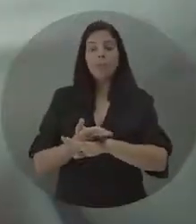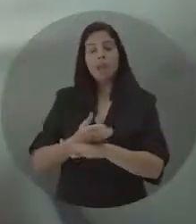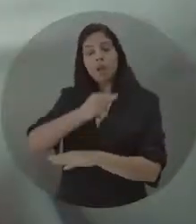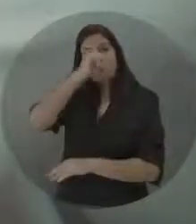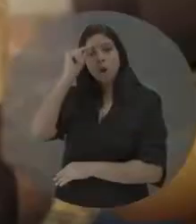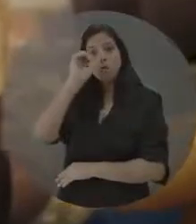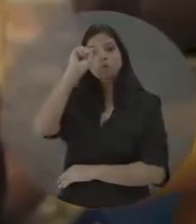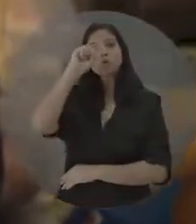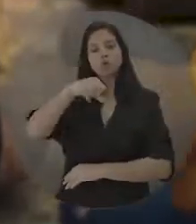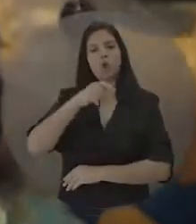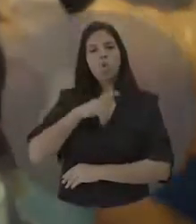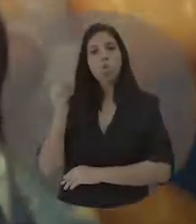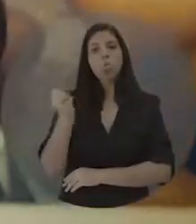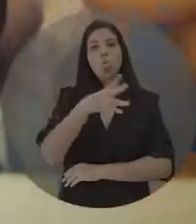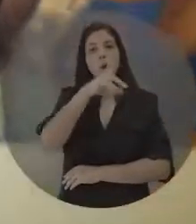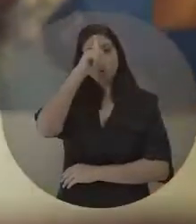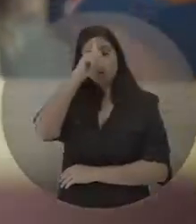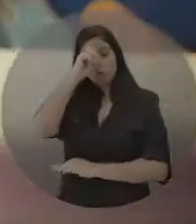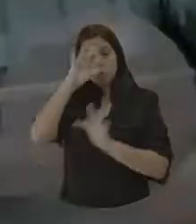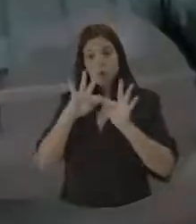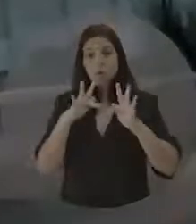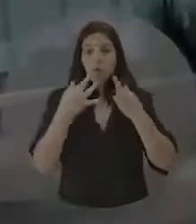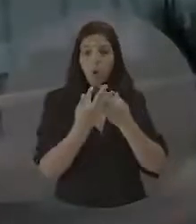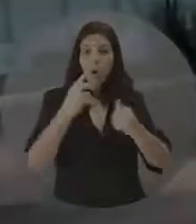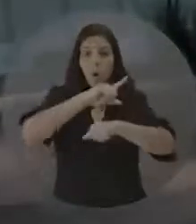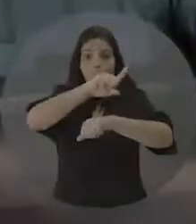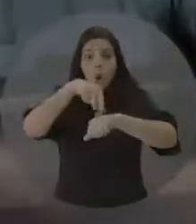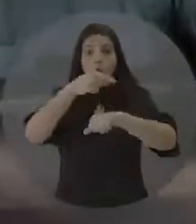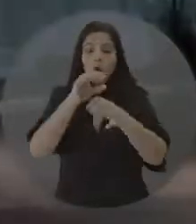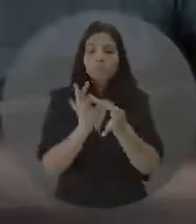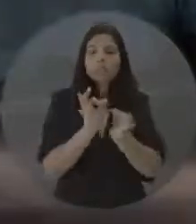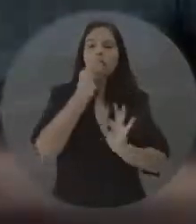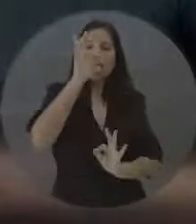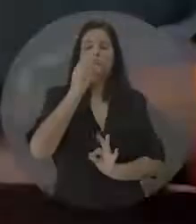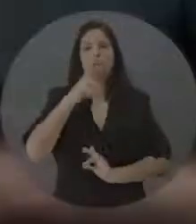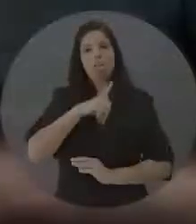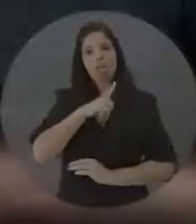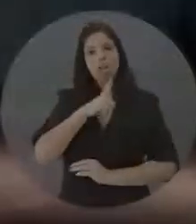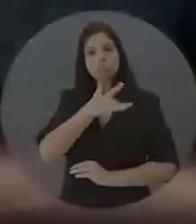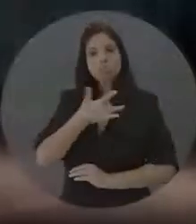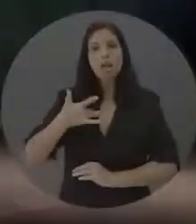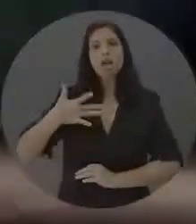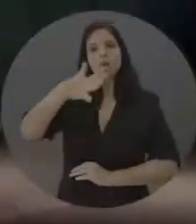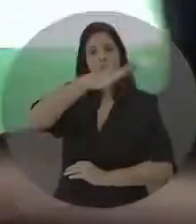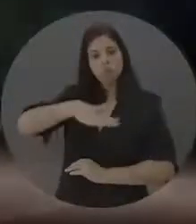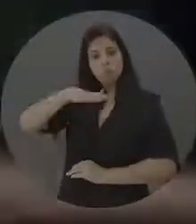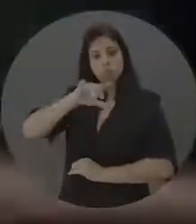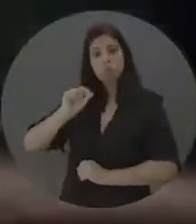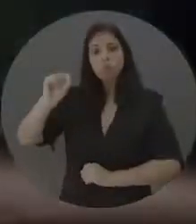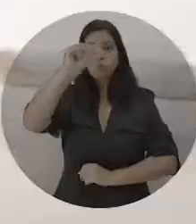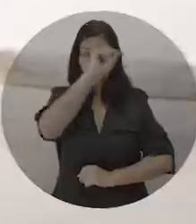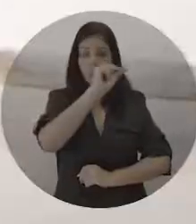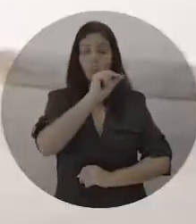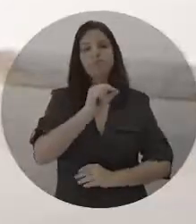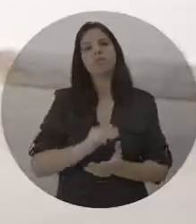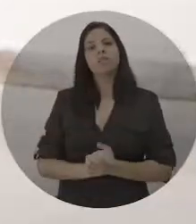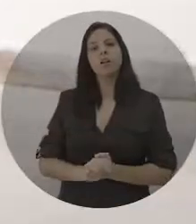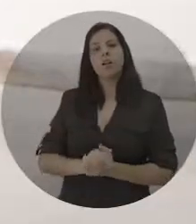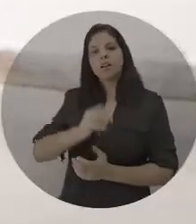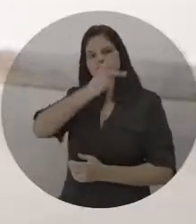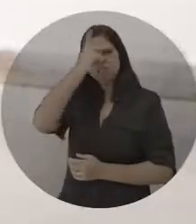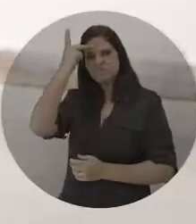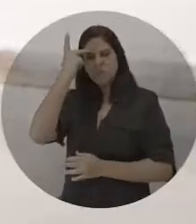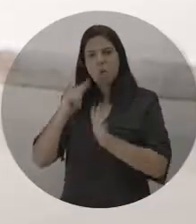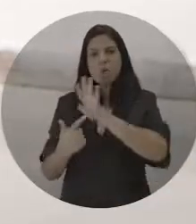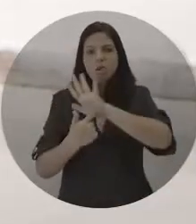Cuiabá diz sim para o novo Hospital da Família e o Hora Estendida na Saúde em todas as regiões da cidade. As pessoas que